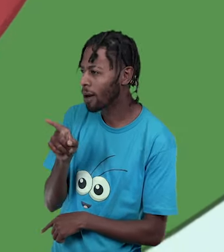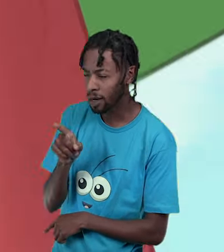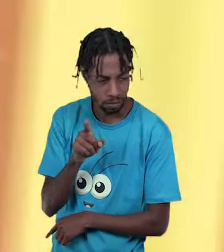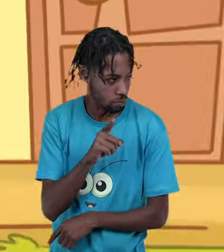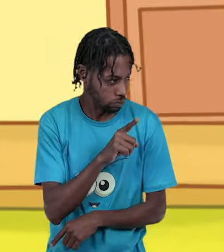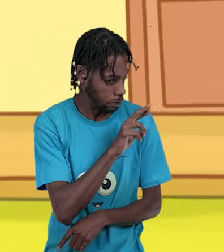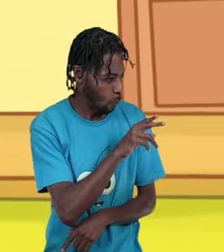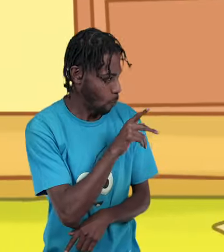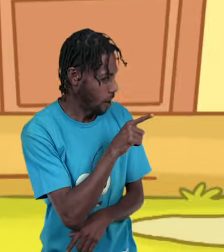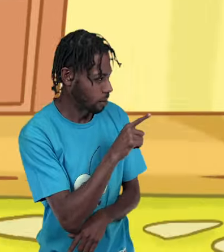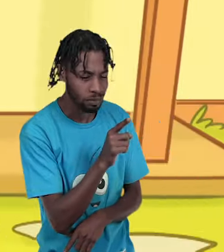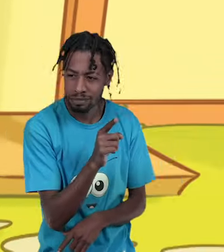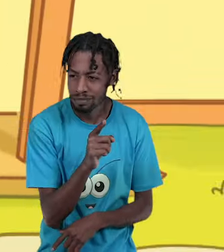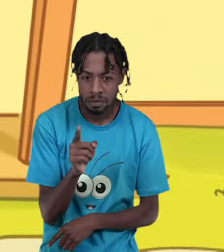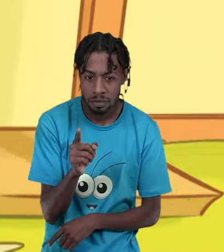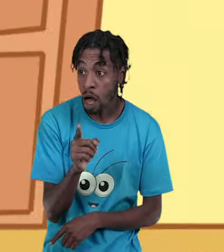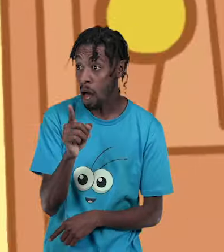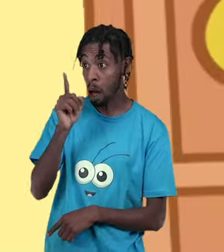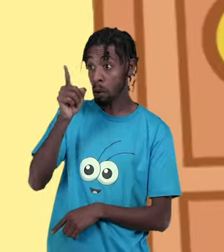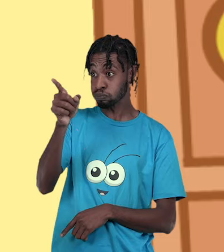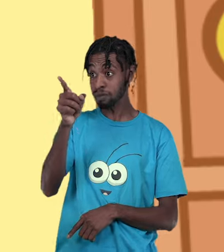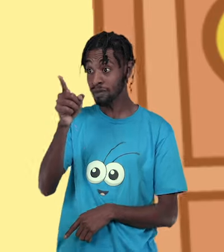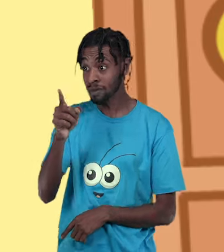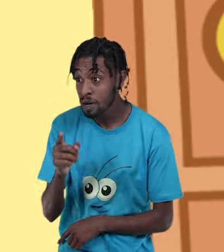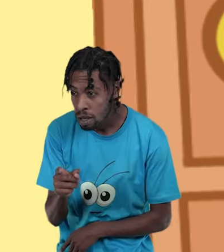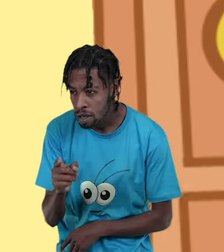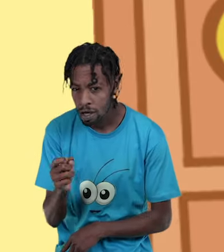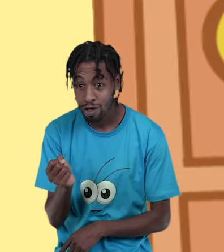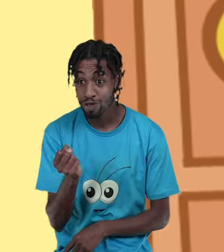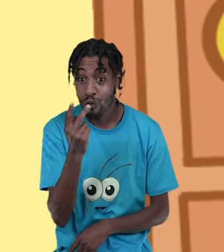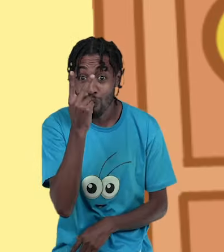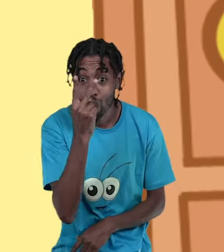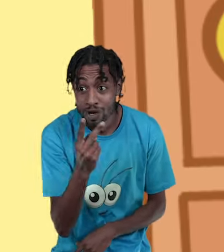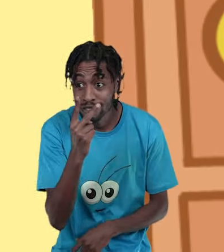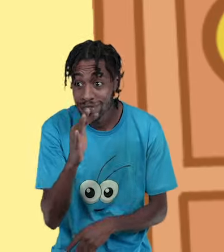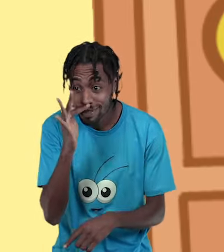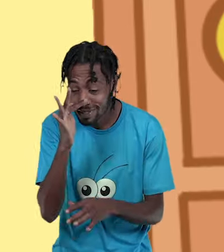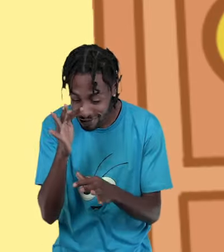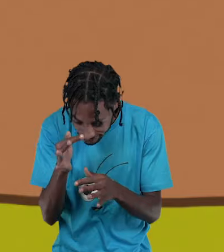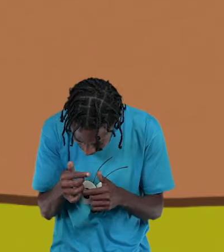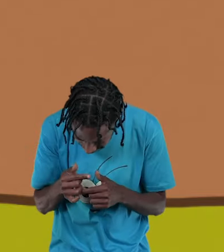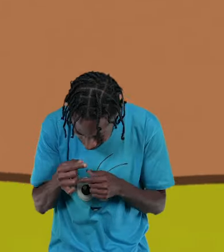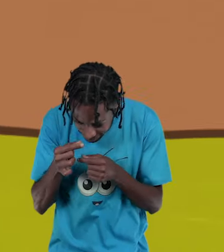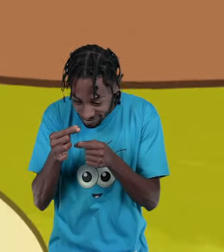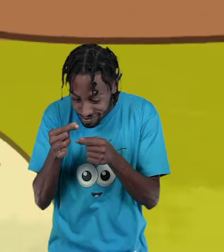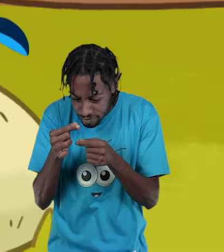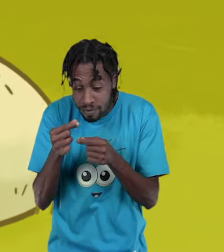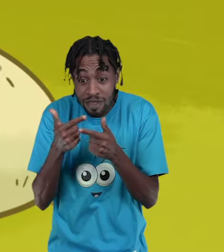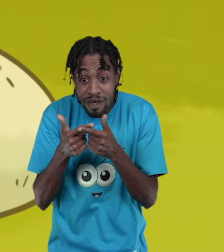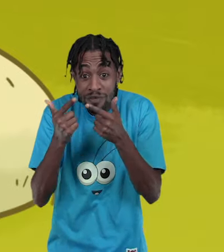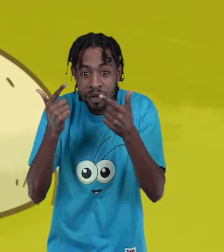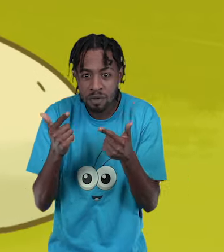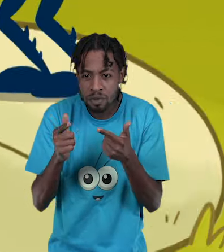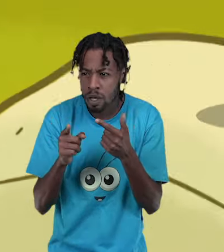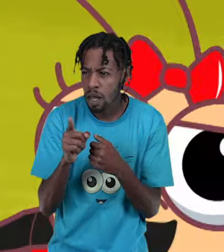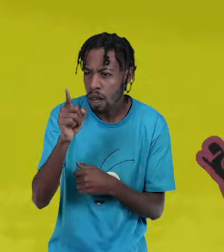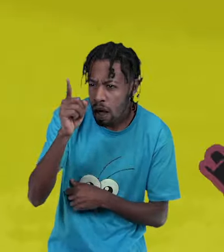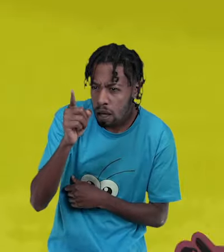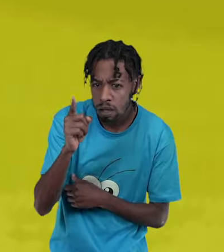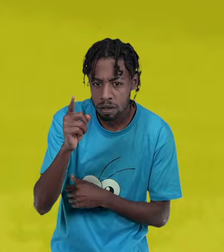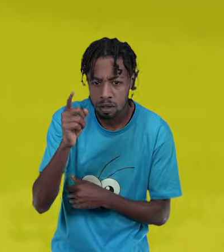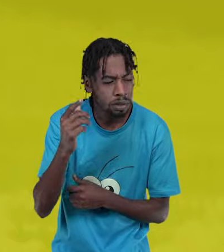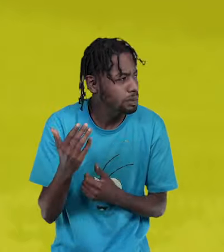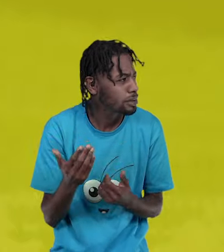Definitivamente não é um trevinho É um trevinho! Ou melhor, são dois trevinhos Na varanda! Ele dá pulinhos